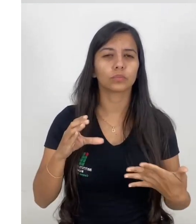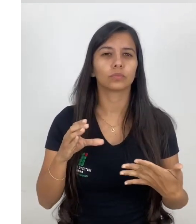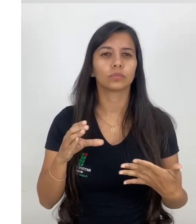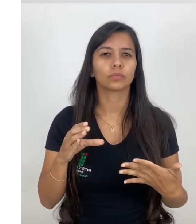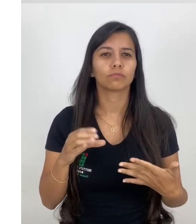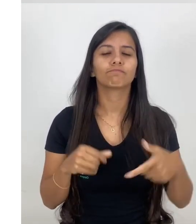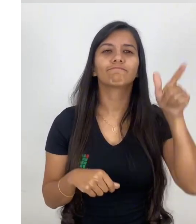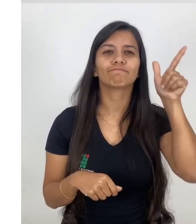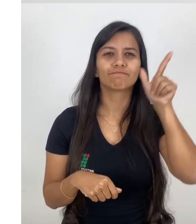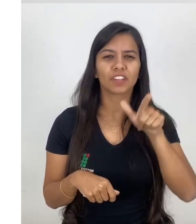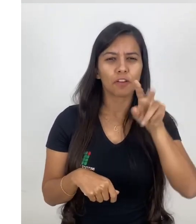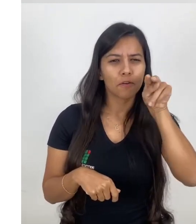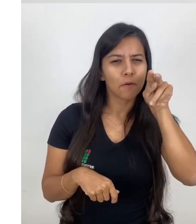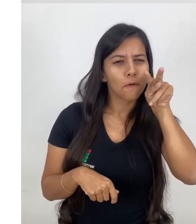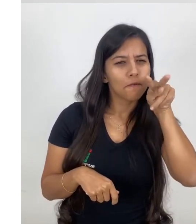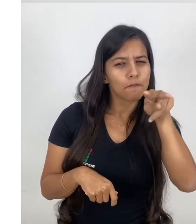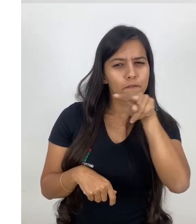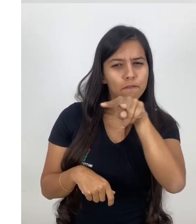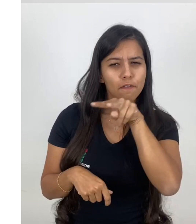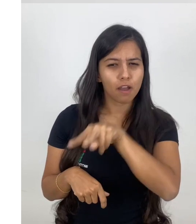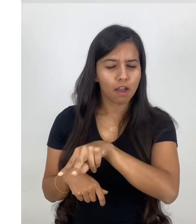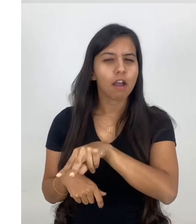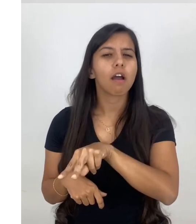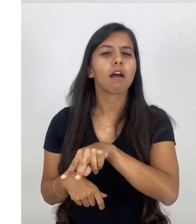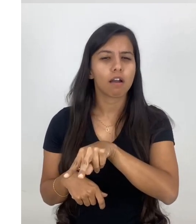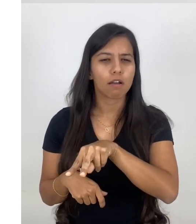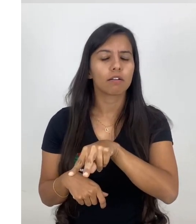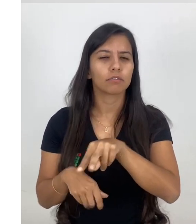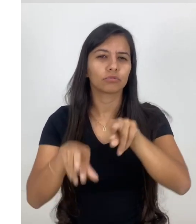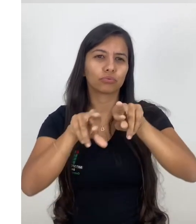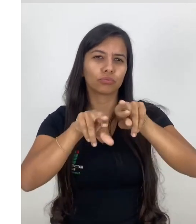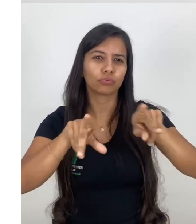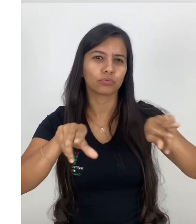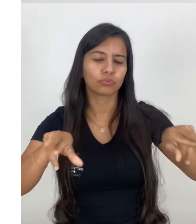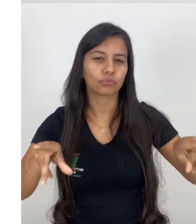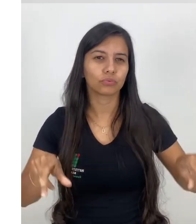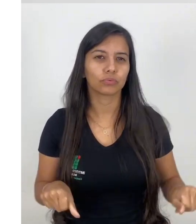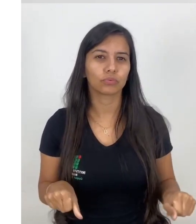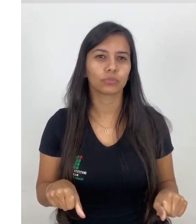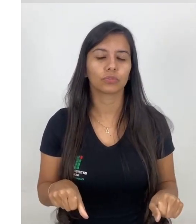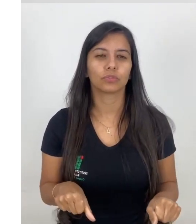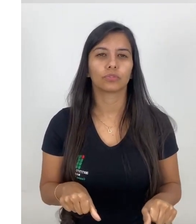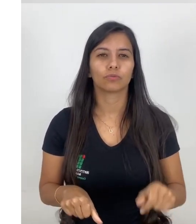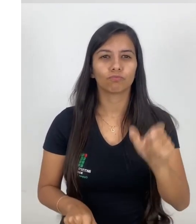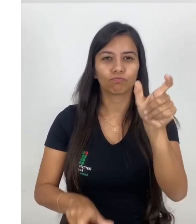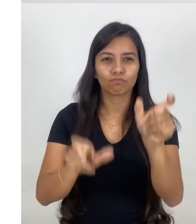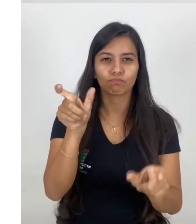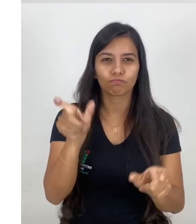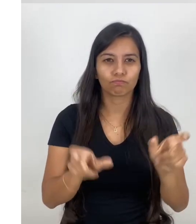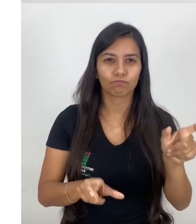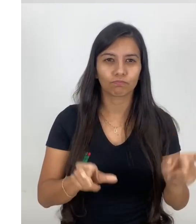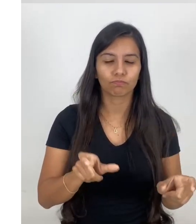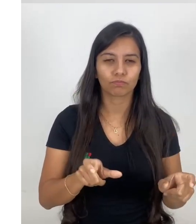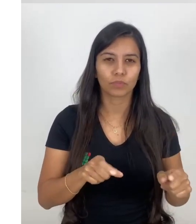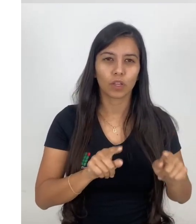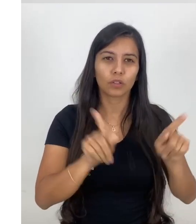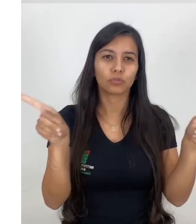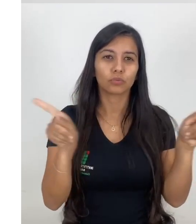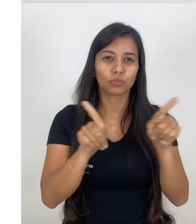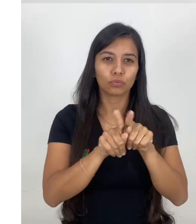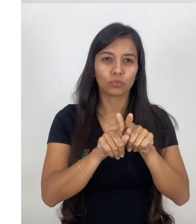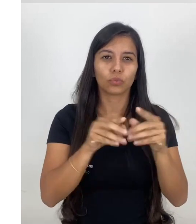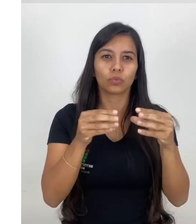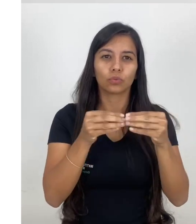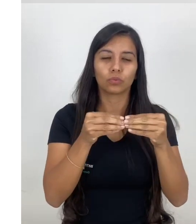características, fazendo com que a gente consiga, né, perceber essa distinção entre os seres que vêm